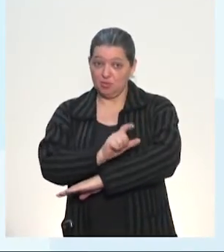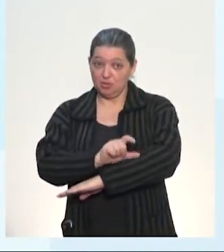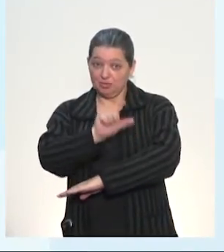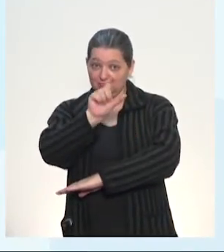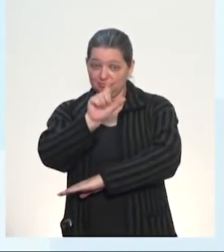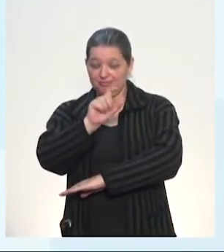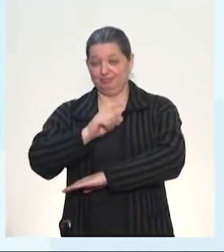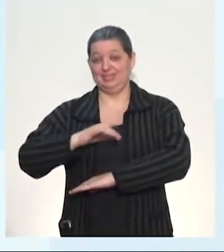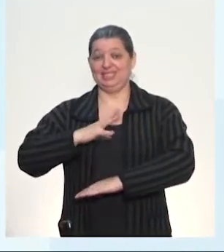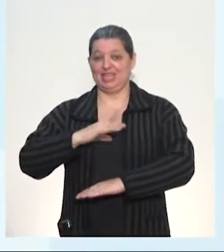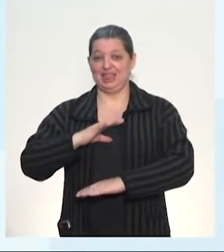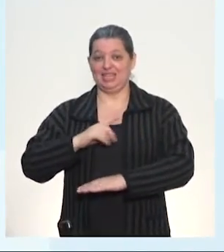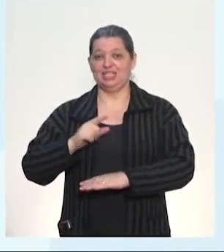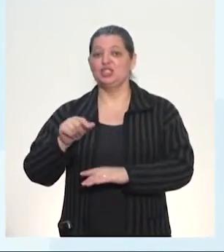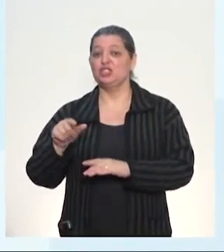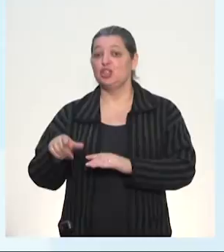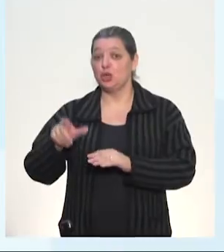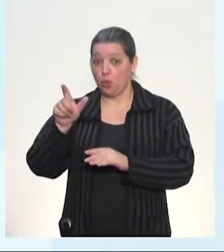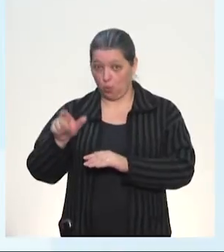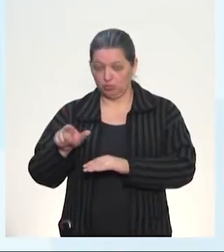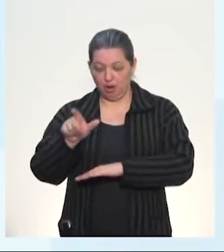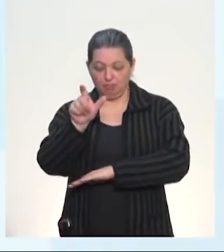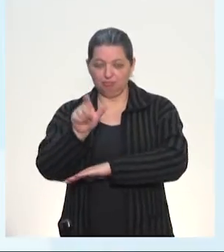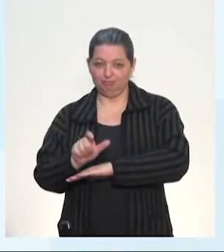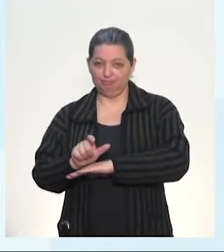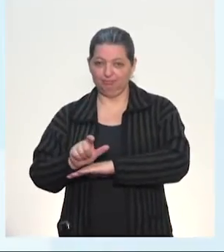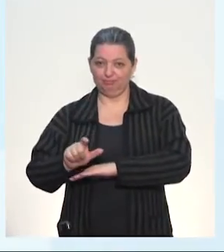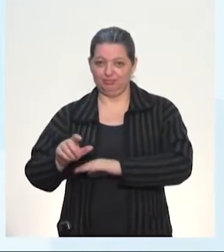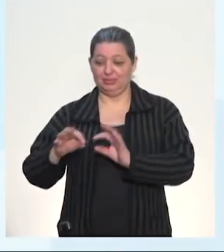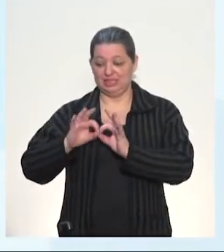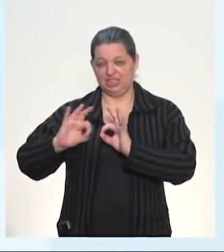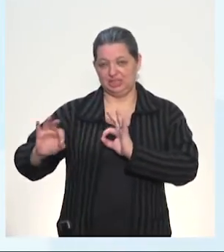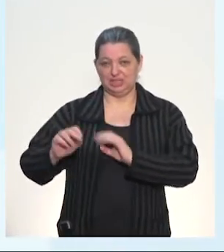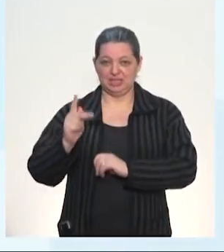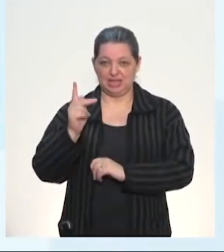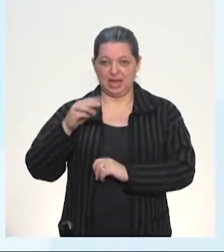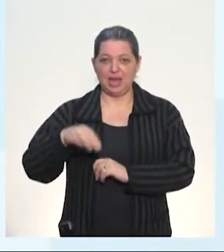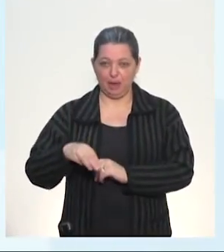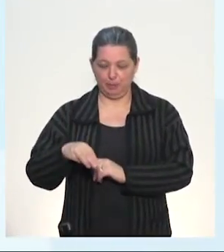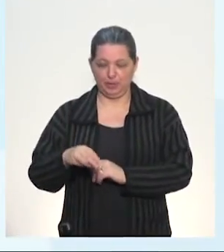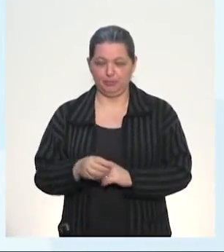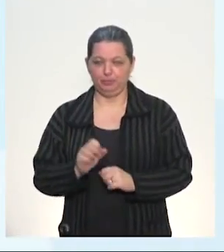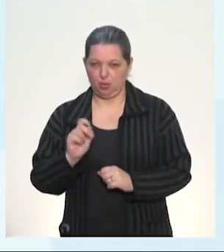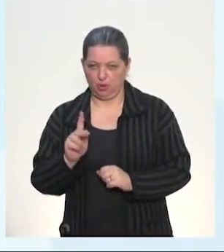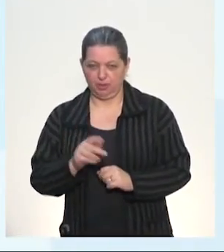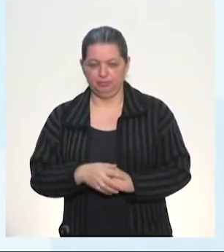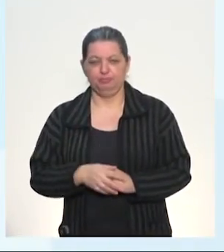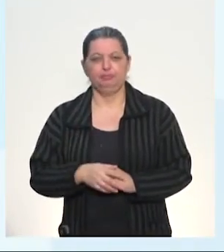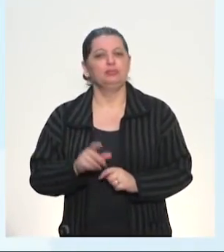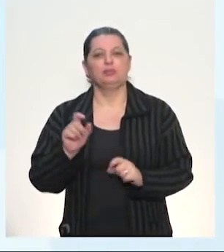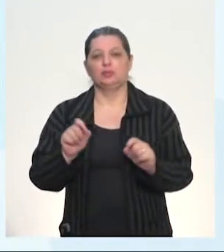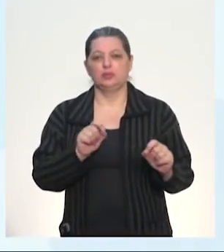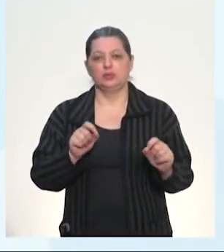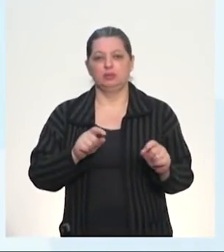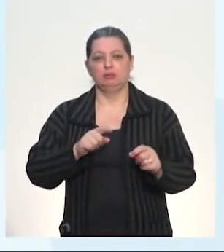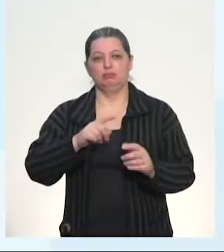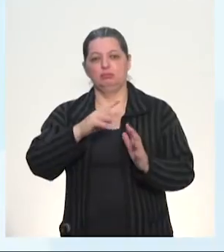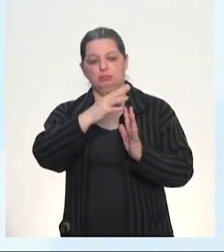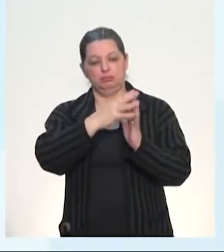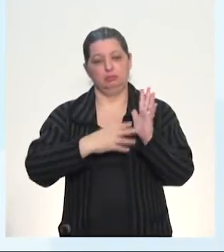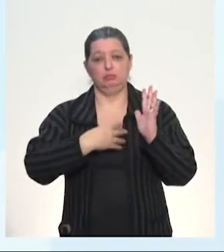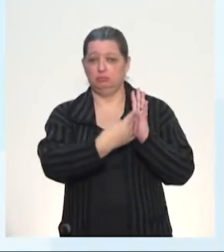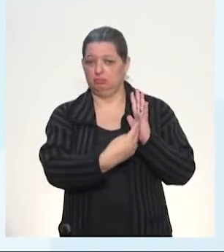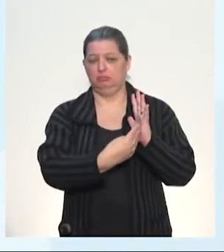ok? E aqui a distância, que está em quilômetros, ok? Então, temos aqui uma relação de cidades.